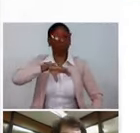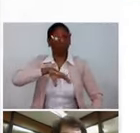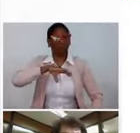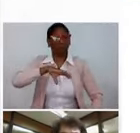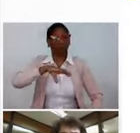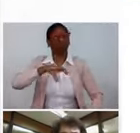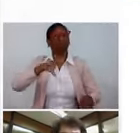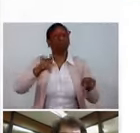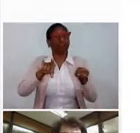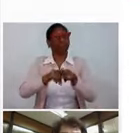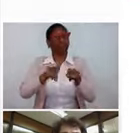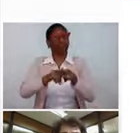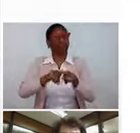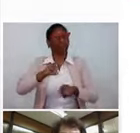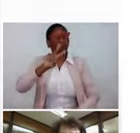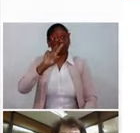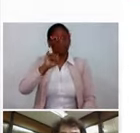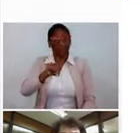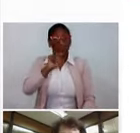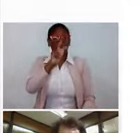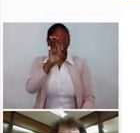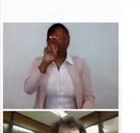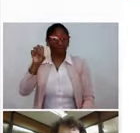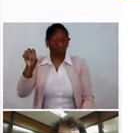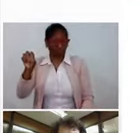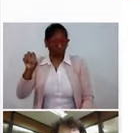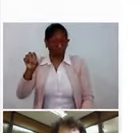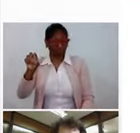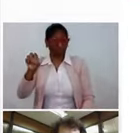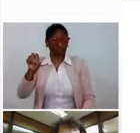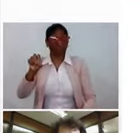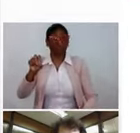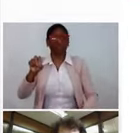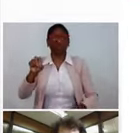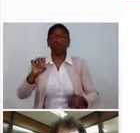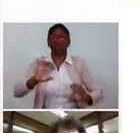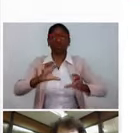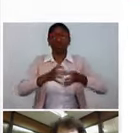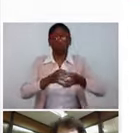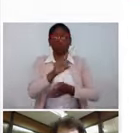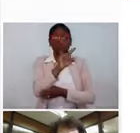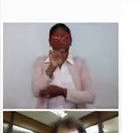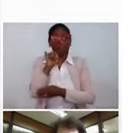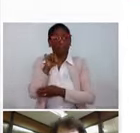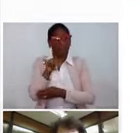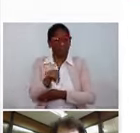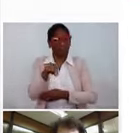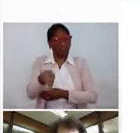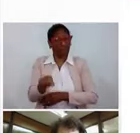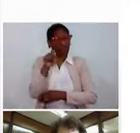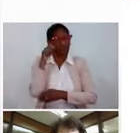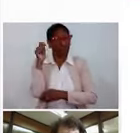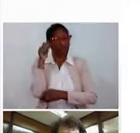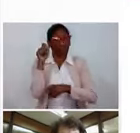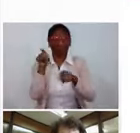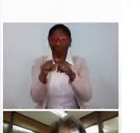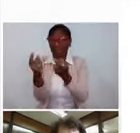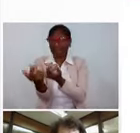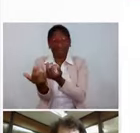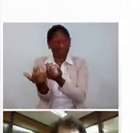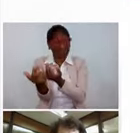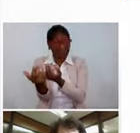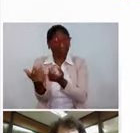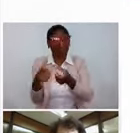encontra com 2.500 casos acumulados por 100 mil habitantes no país. O Rio Grande do Sul também passa por elevação, como a gente vai